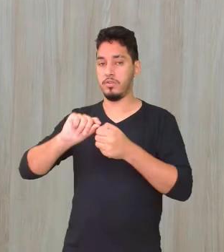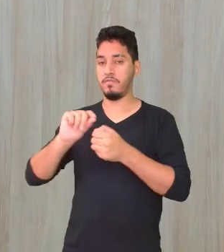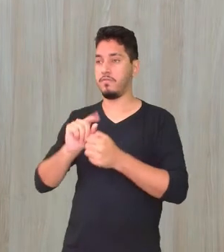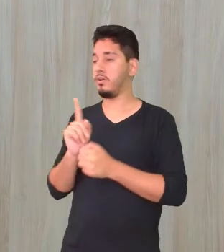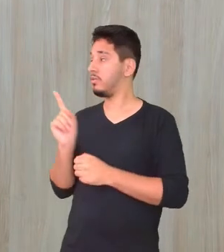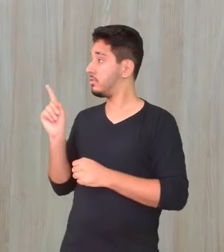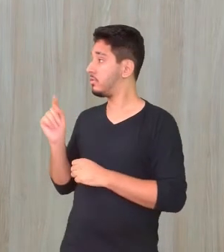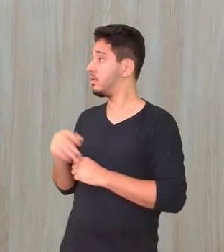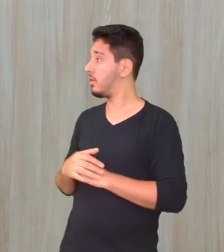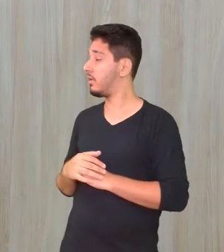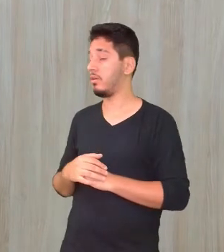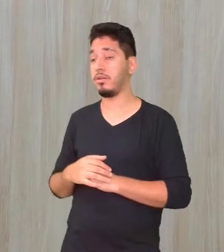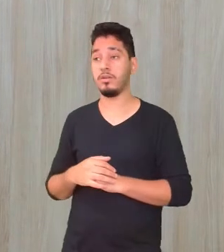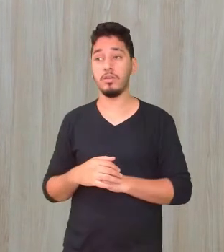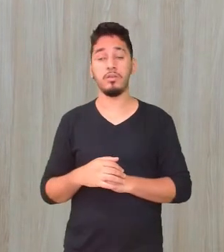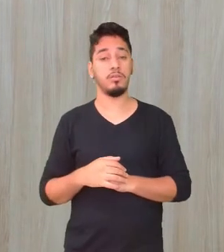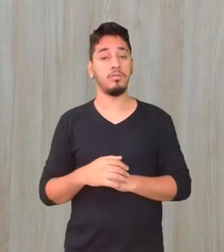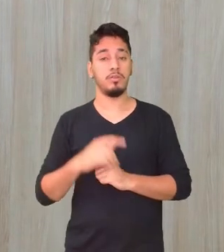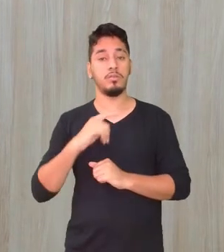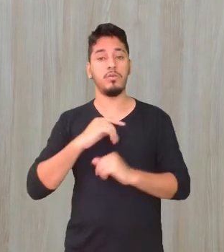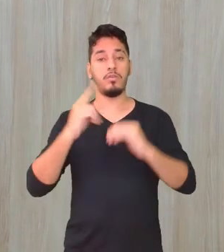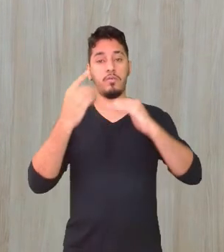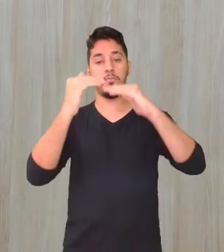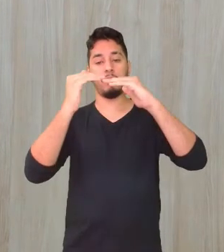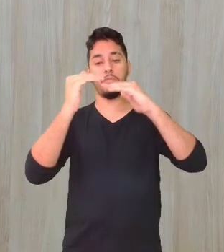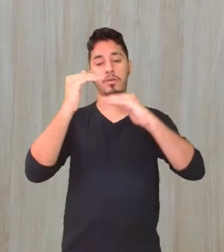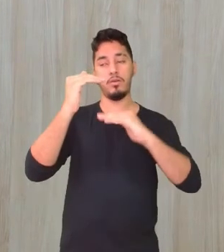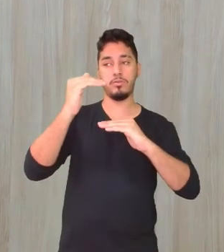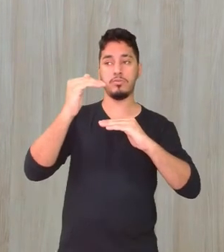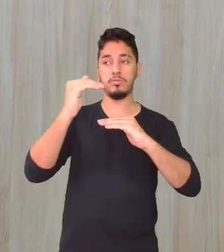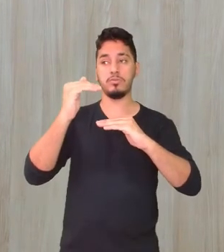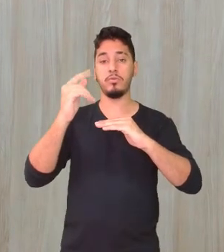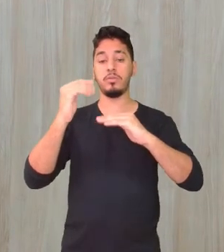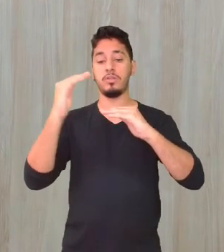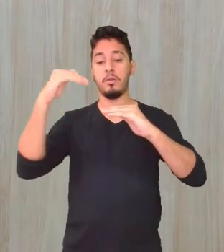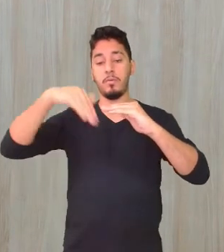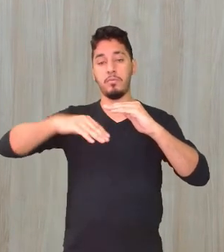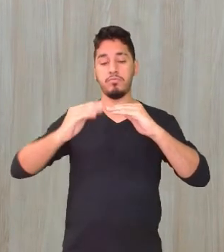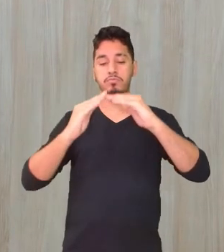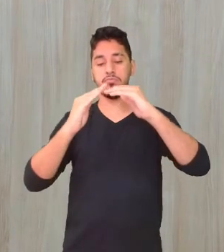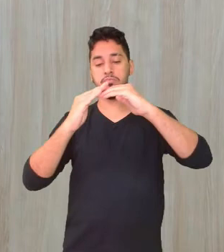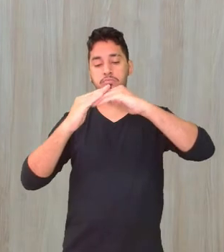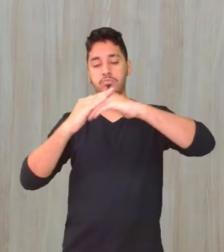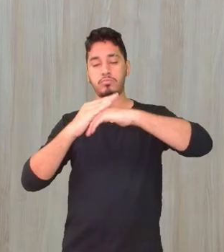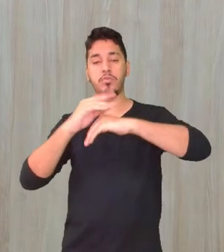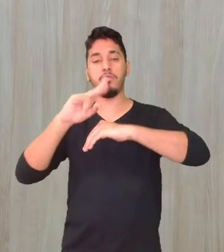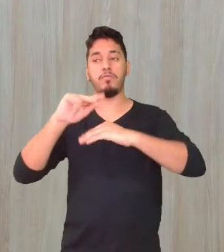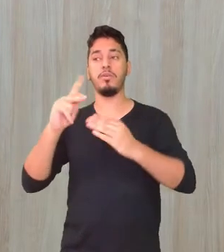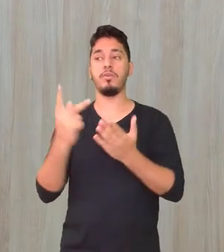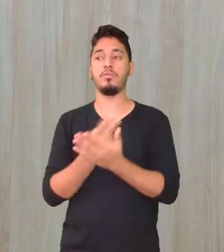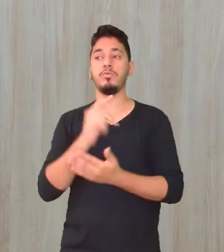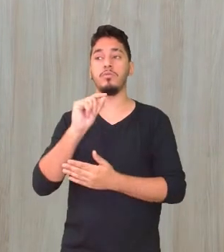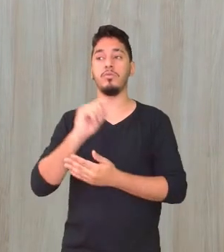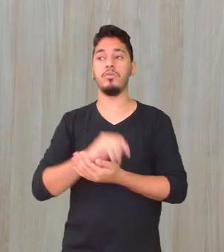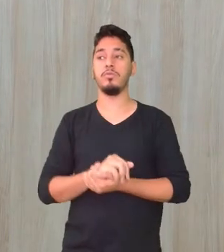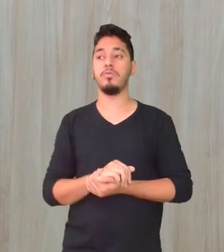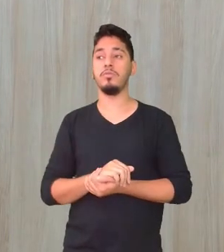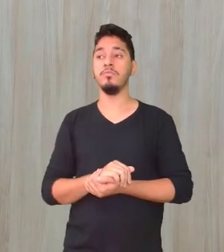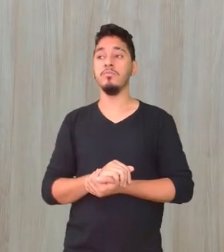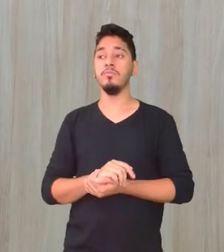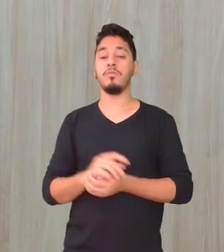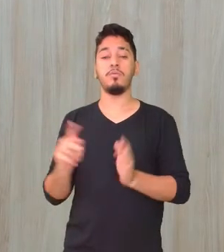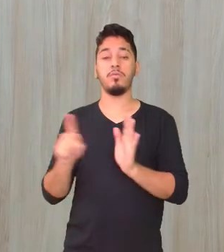menos densa, né, prof, que desce. Pronto, uma vai para baixo. Essa que tá indo para baixo, gente, como ela vai virar, né,